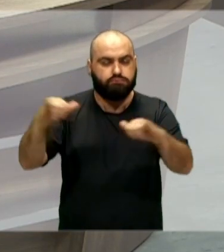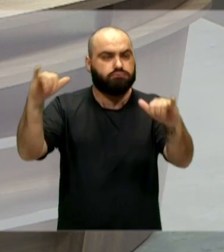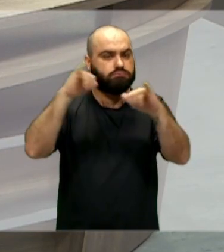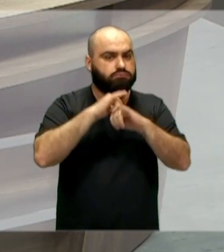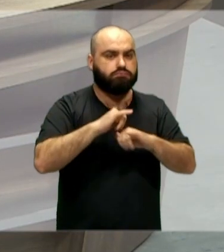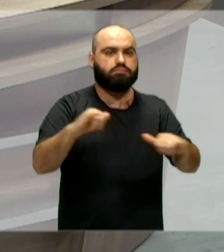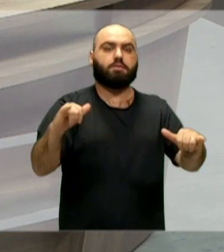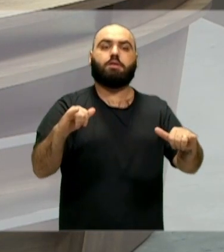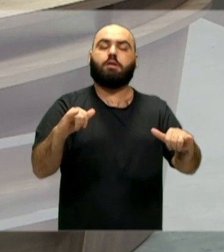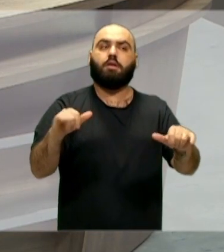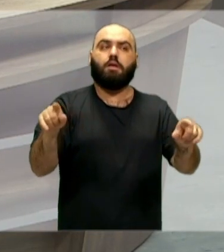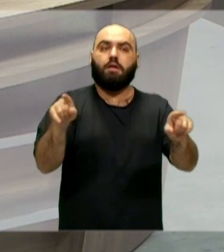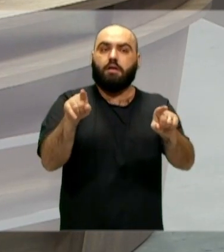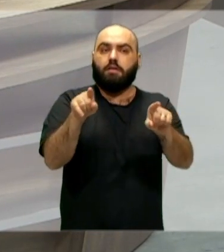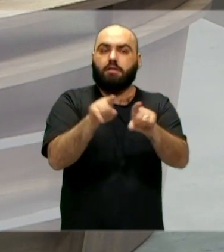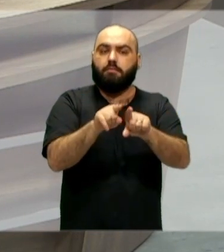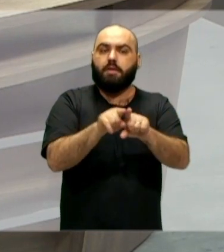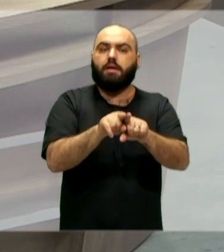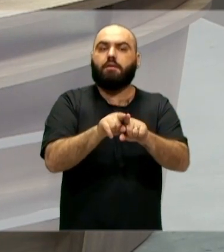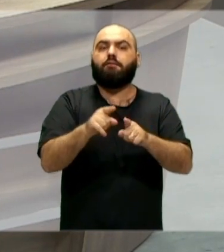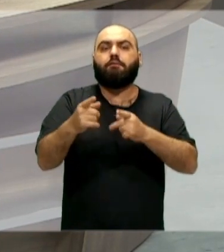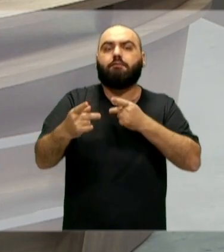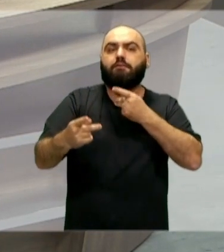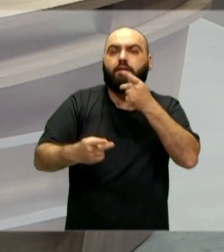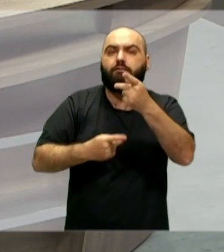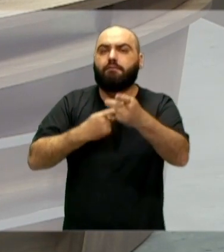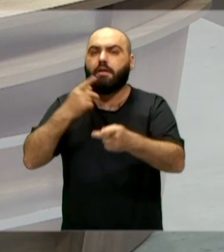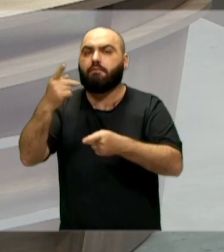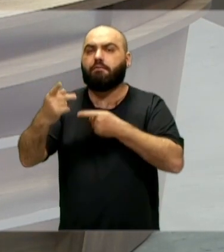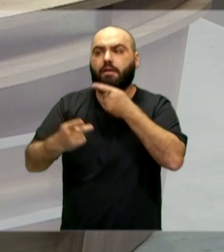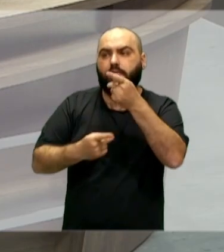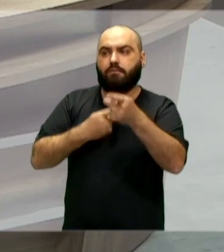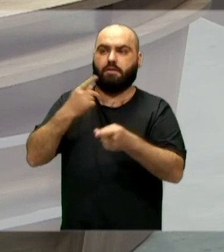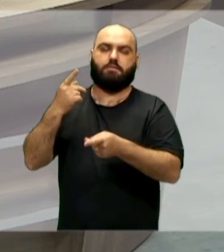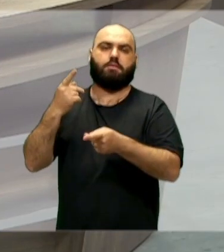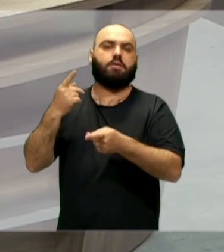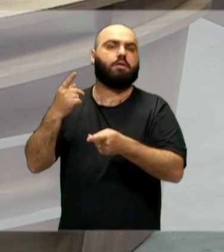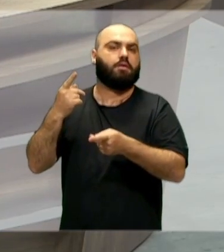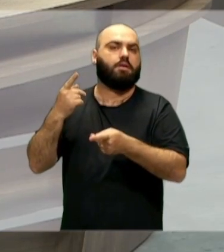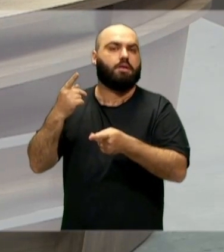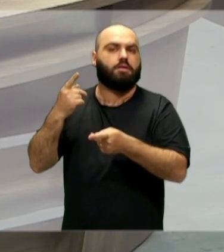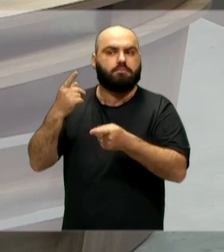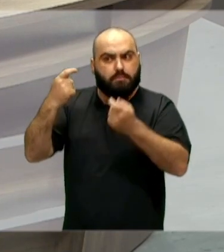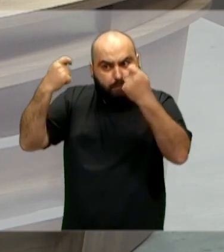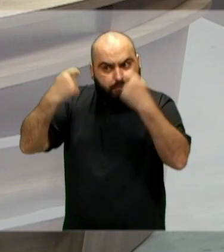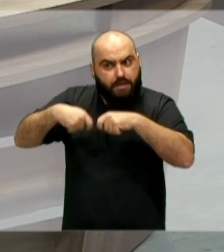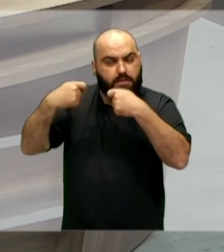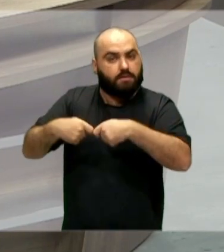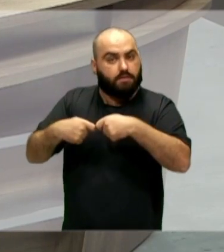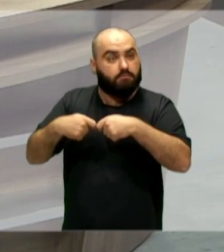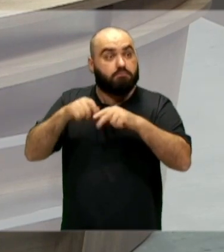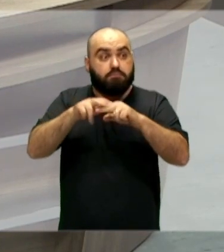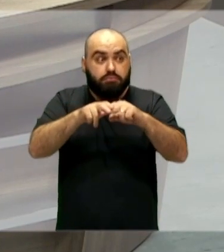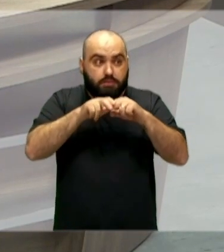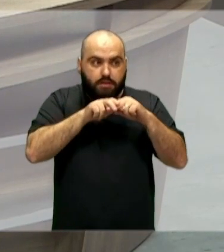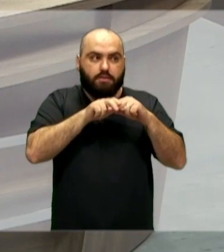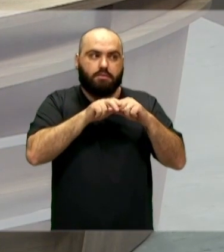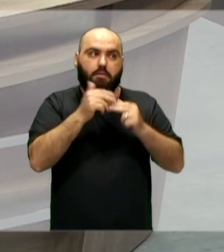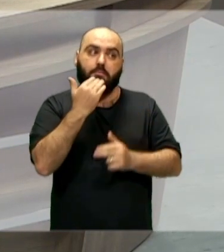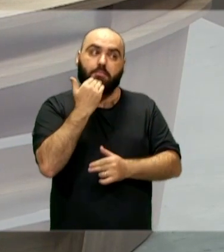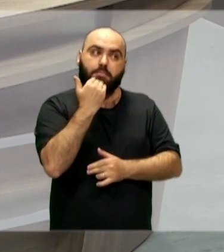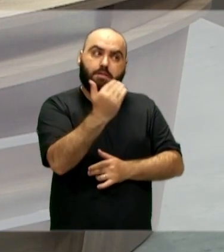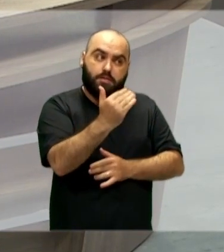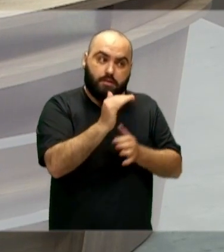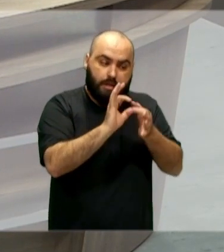falar as coisas como elas têm que ser faladas, e por isso que eu pedi essa permissão para vocês, né? De usar